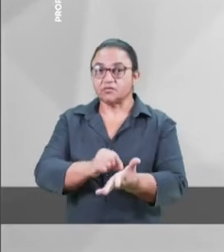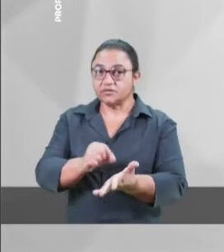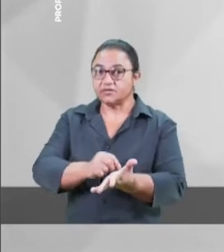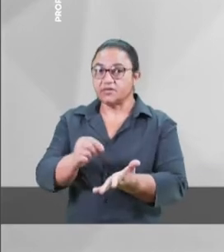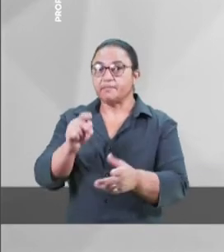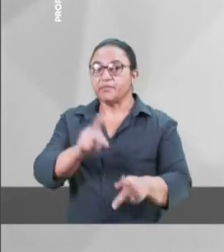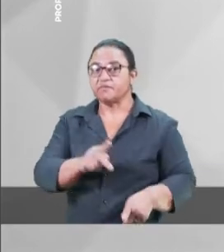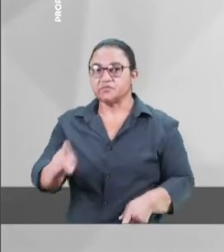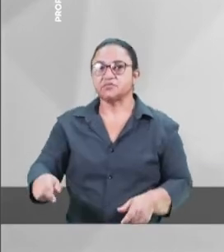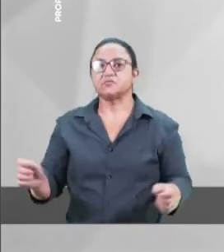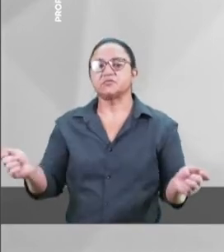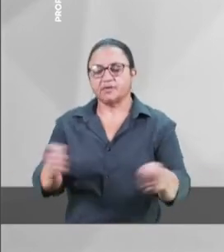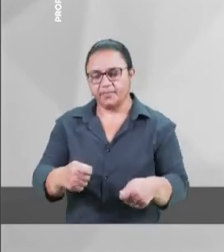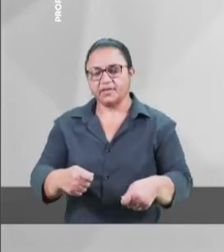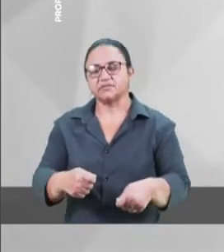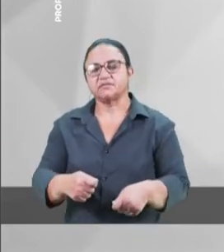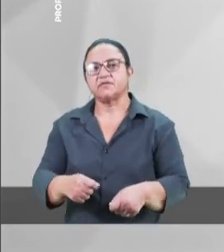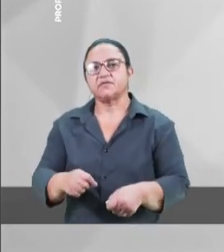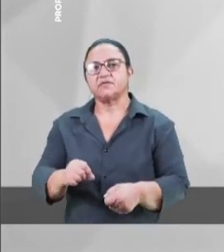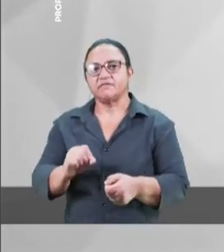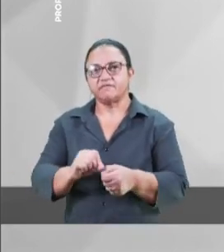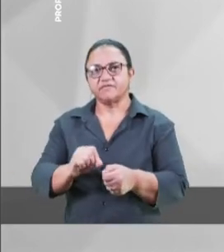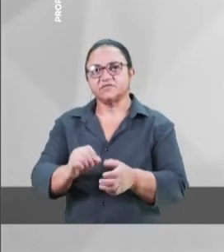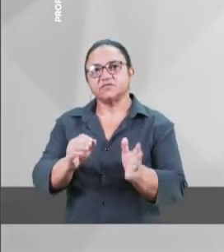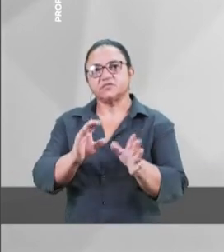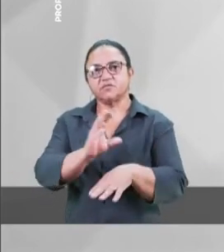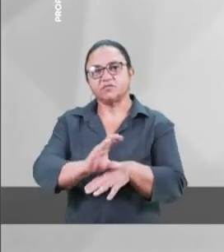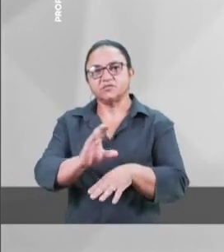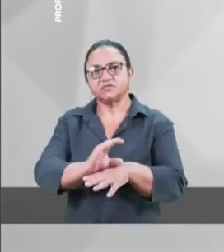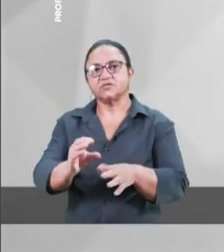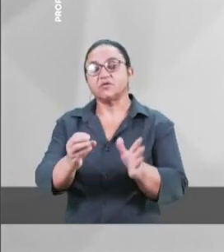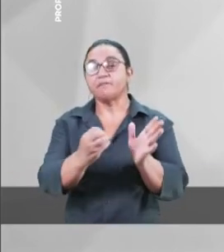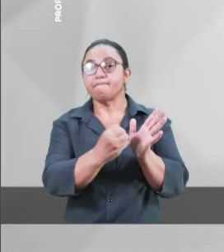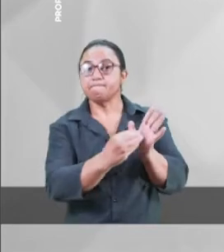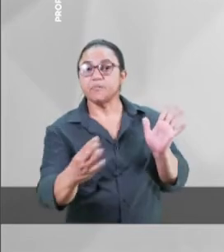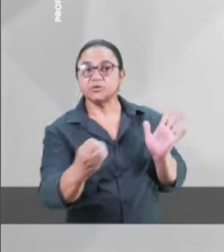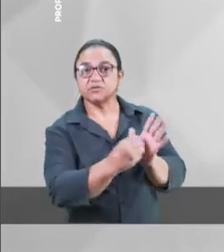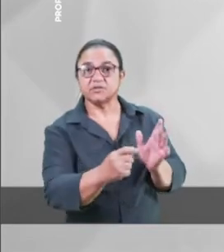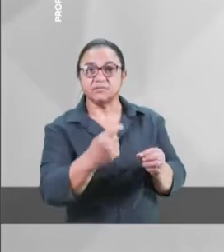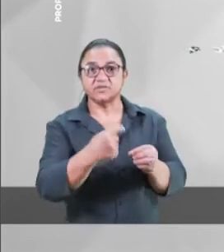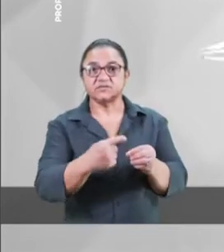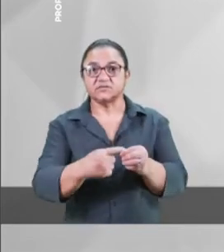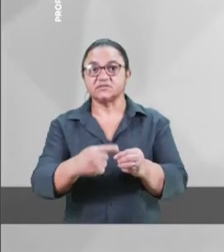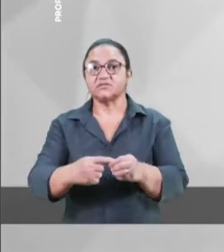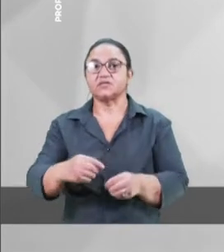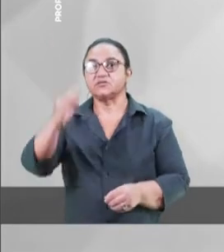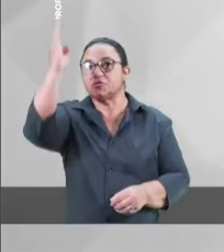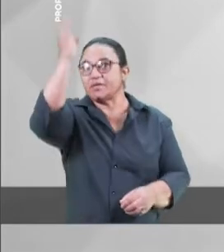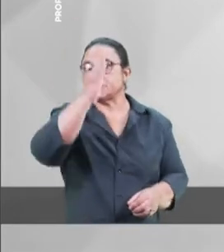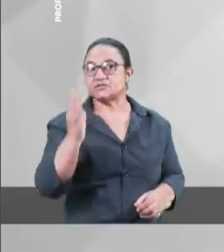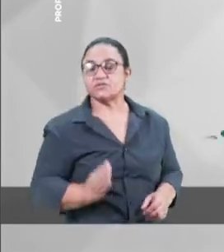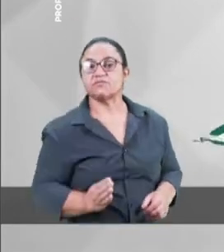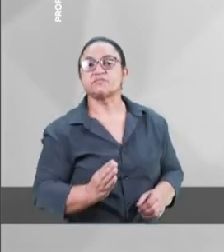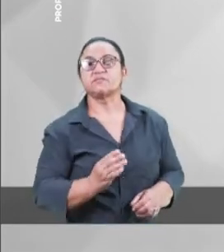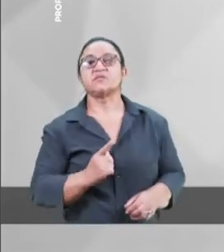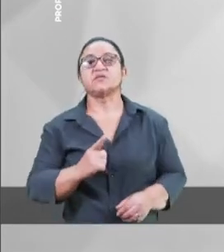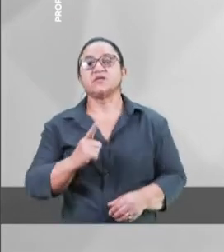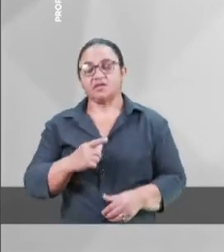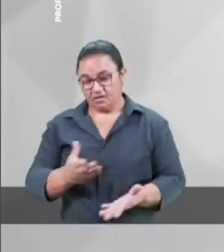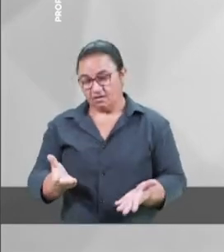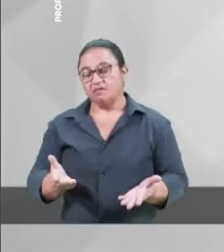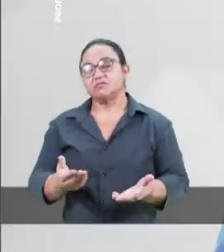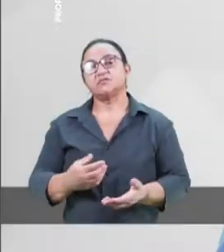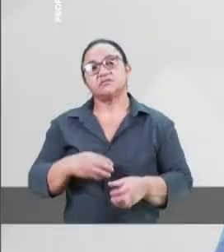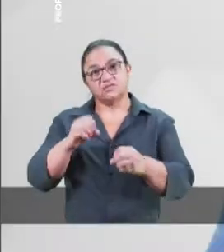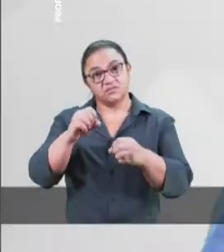universidades. Vamos contratar professores capacitados e fazer do nosso cursinho municipal uma referência para diversas outras